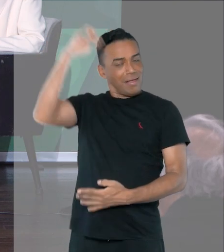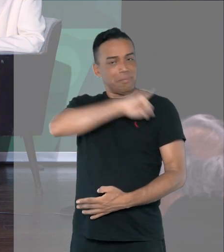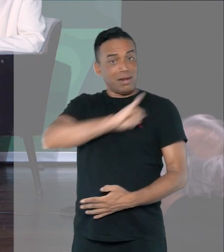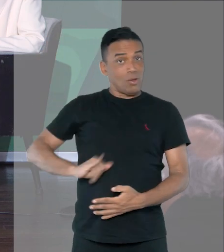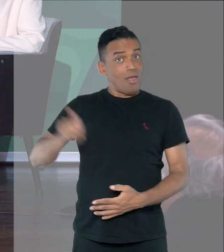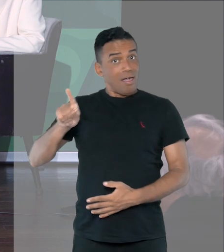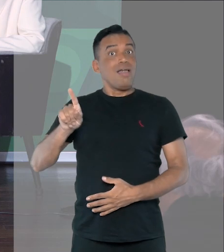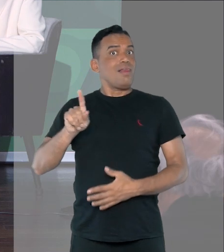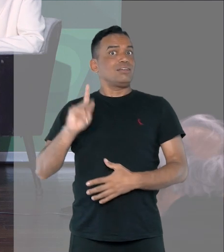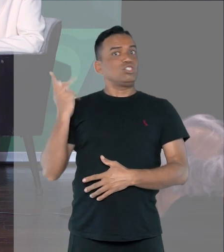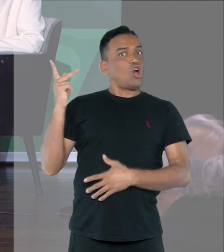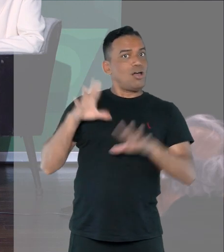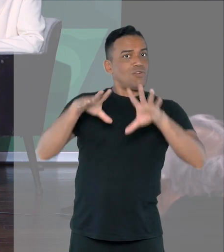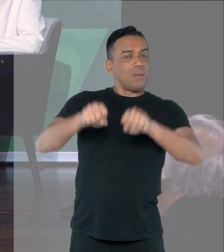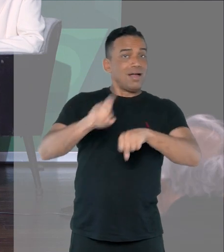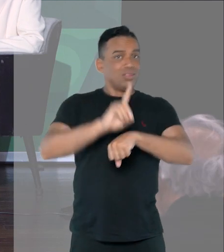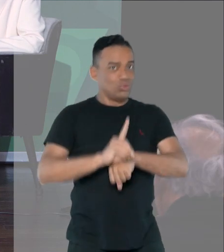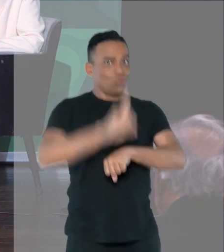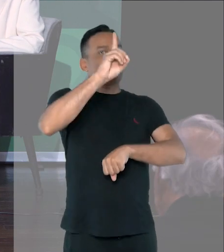historiadora, doutora, né?